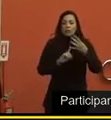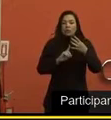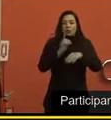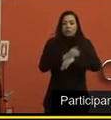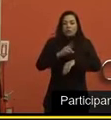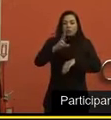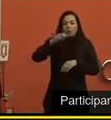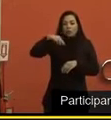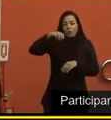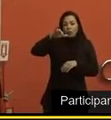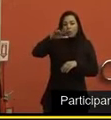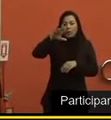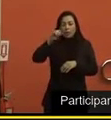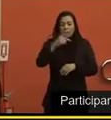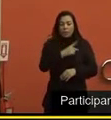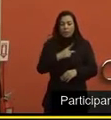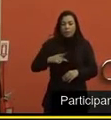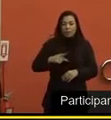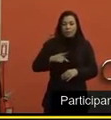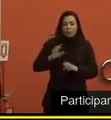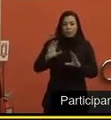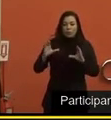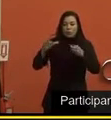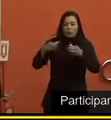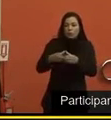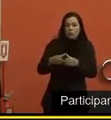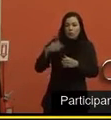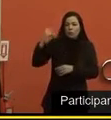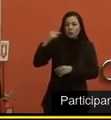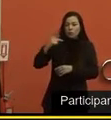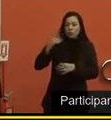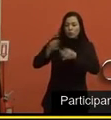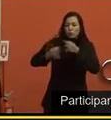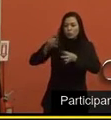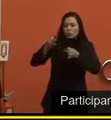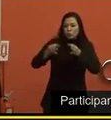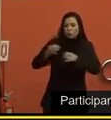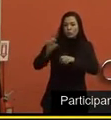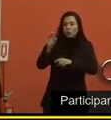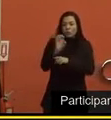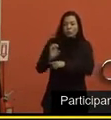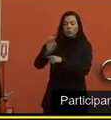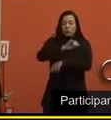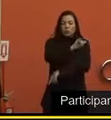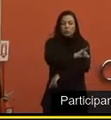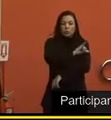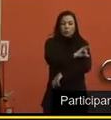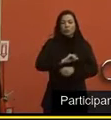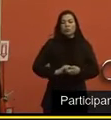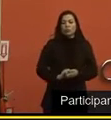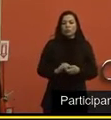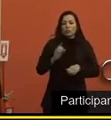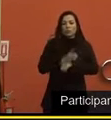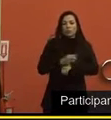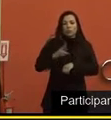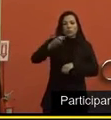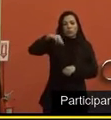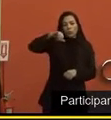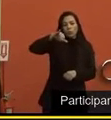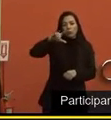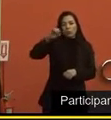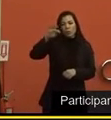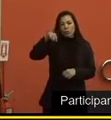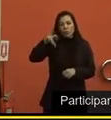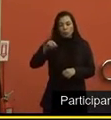dos Santos Casanova, presidente do Centro dos Procuradores de Justiça, Estado do Rio de Janeiro; doutor Milton